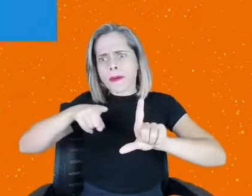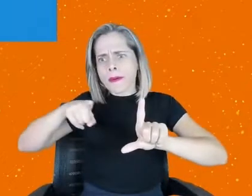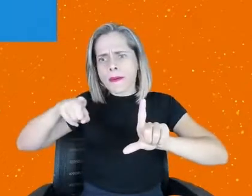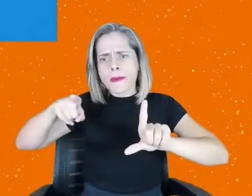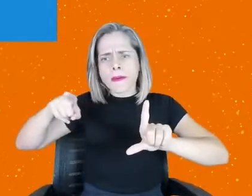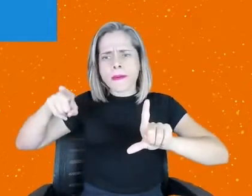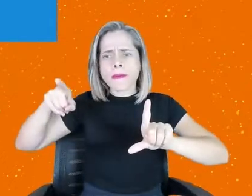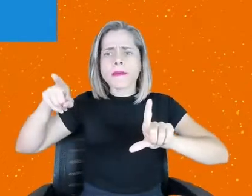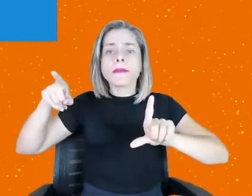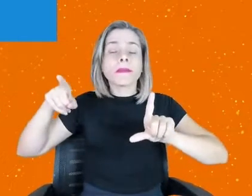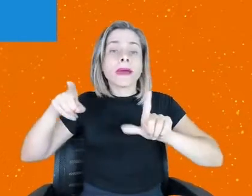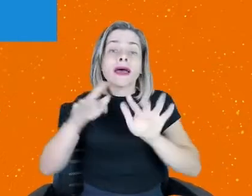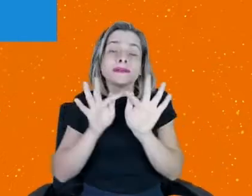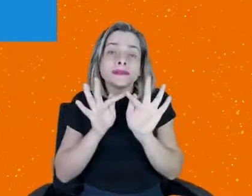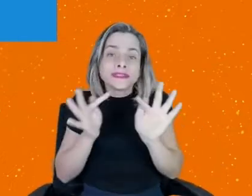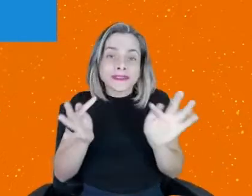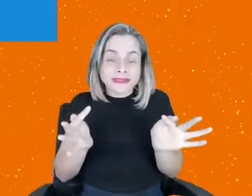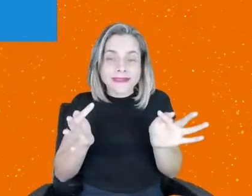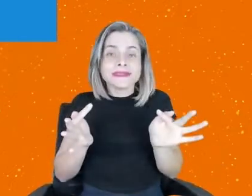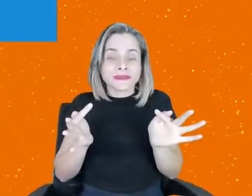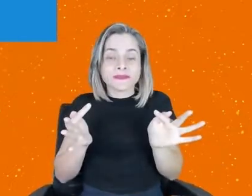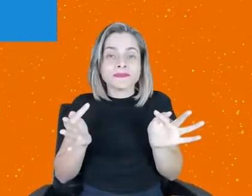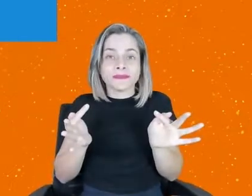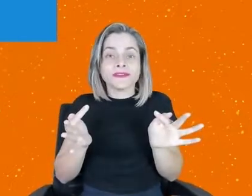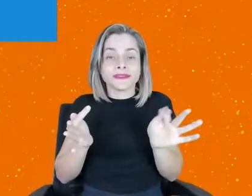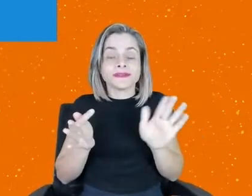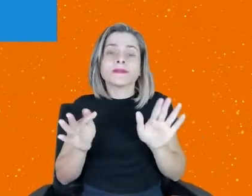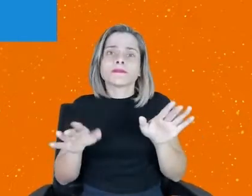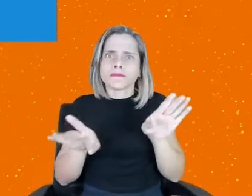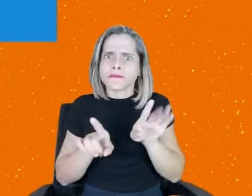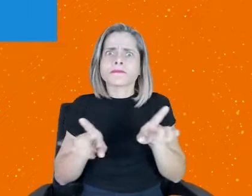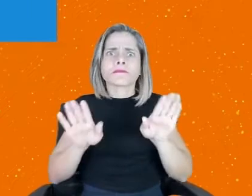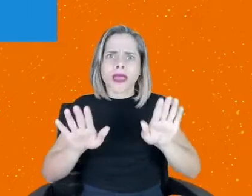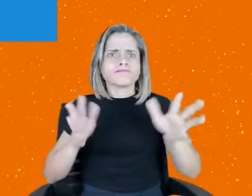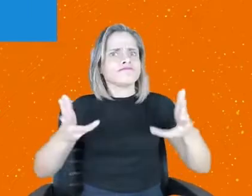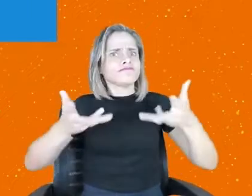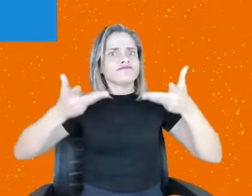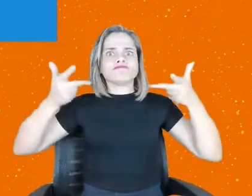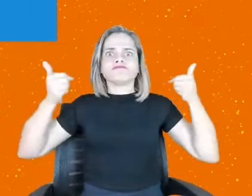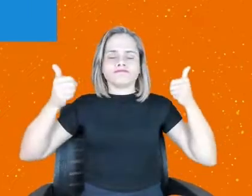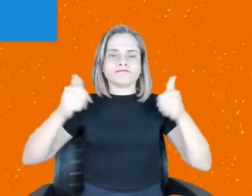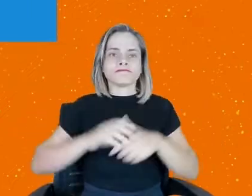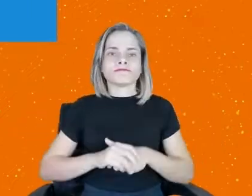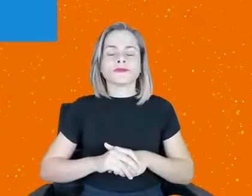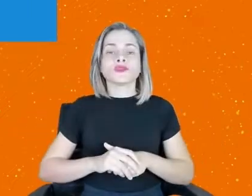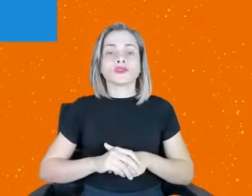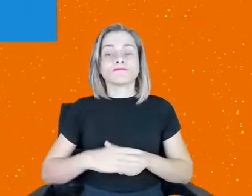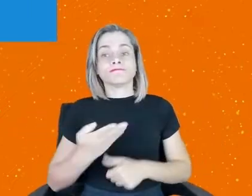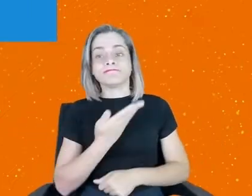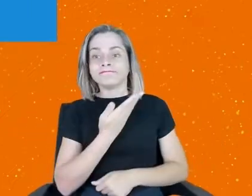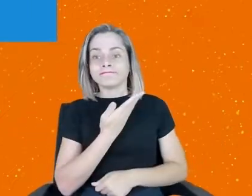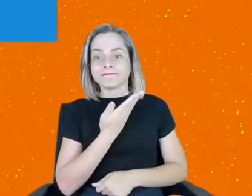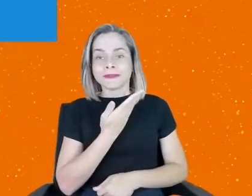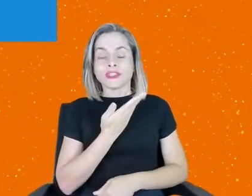bem simples né venha é bem eficiente esse aqui nós já estamos fazendo testes beta